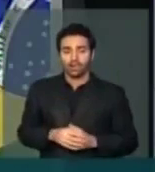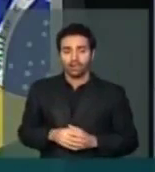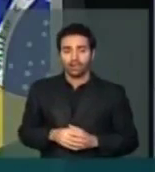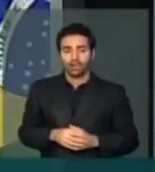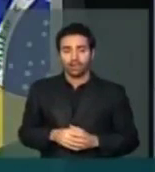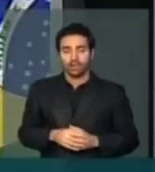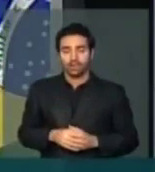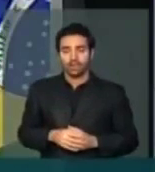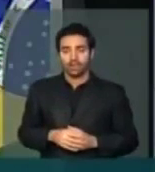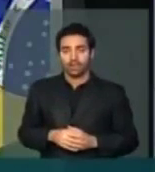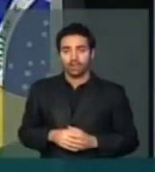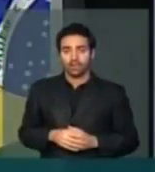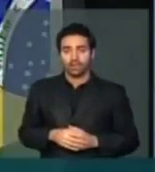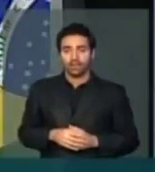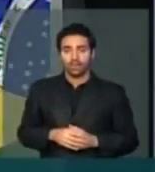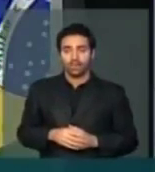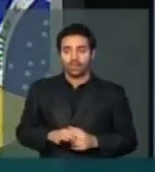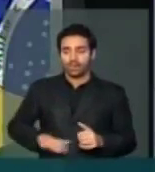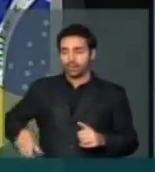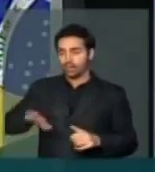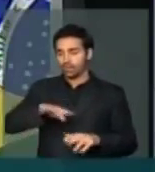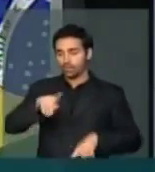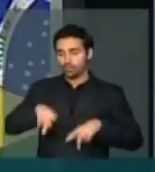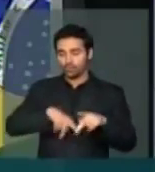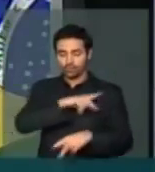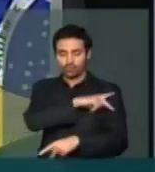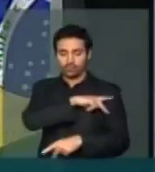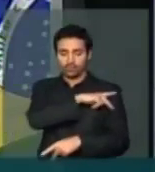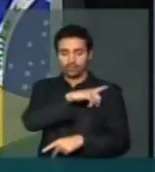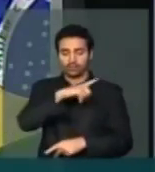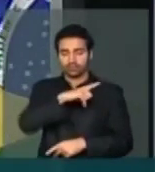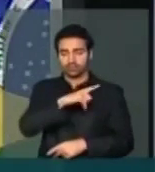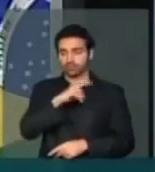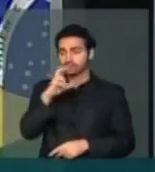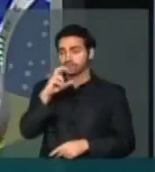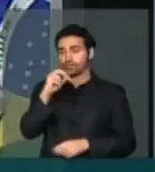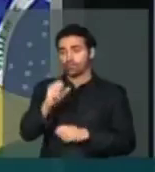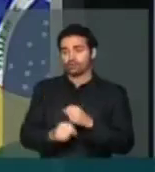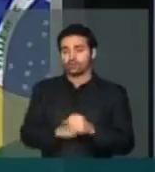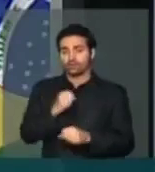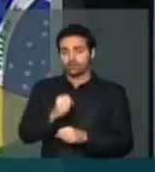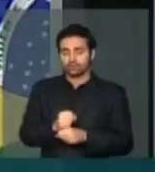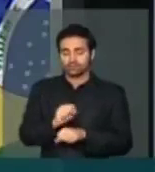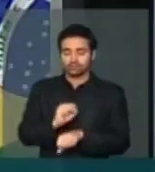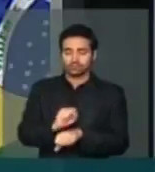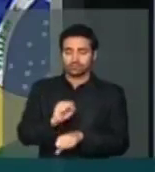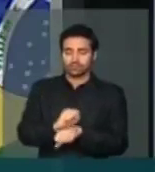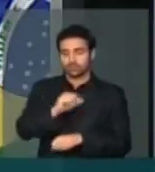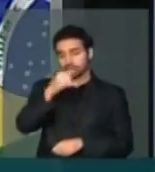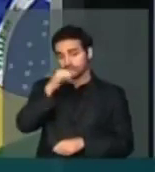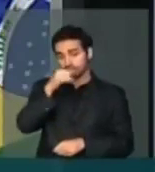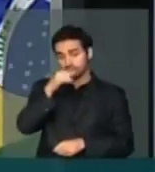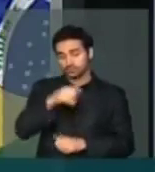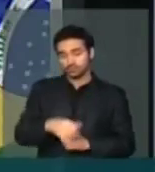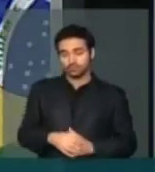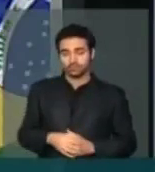que a população do Piauí aguarda energia há meio século. Eu estou me referindo